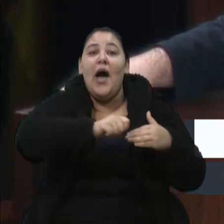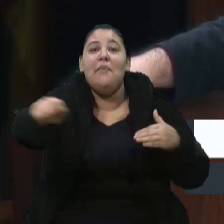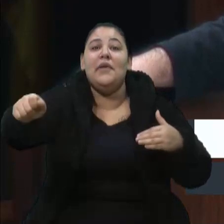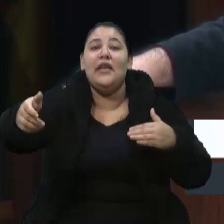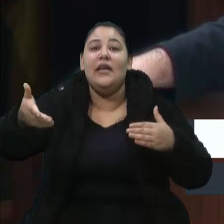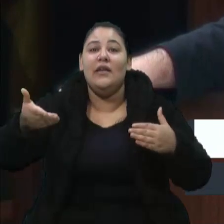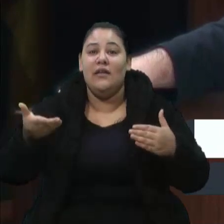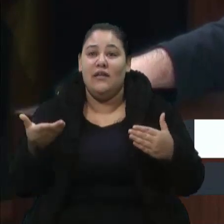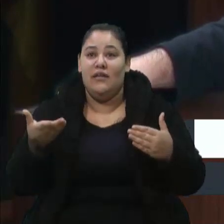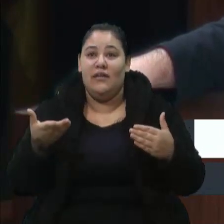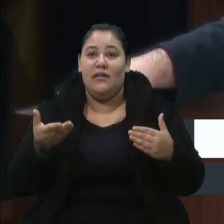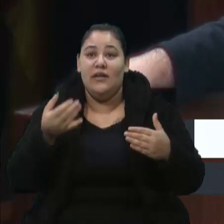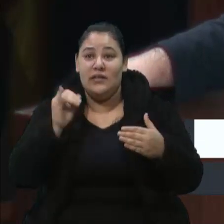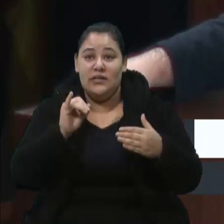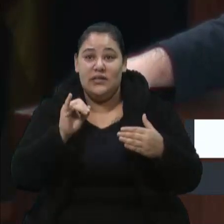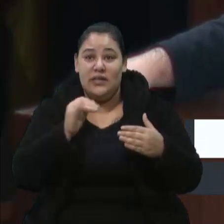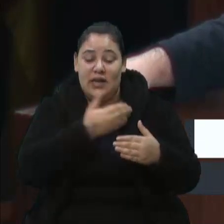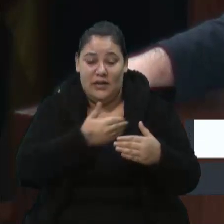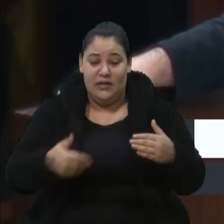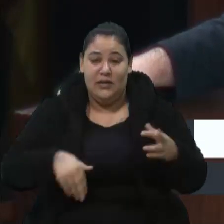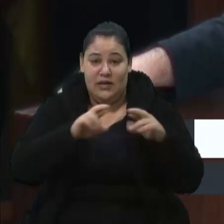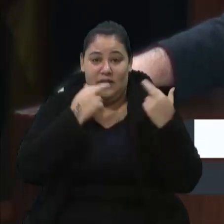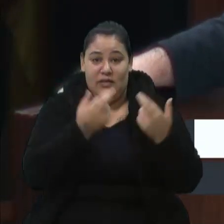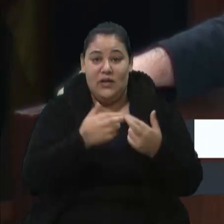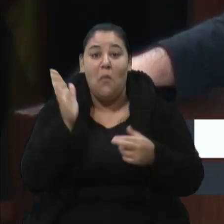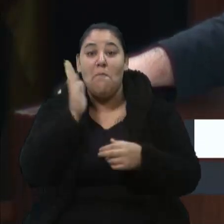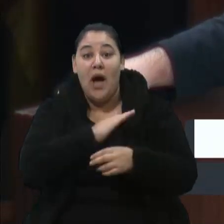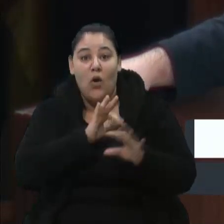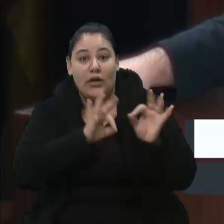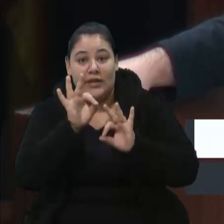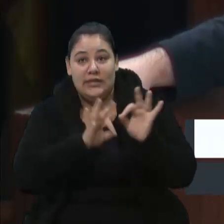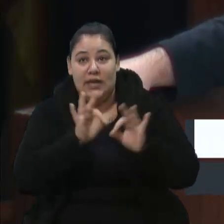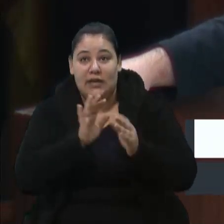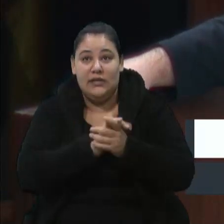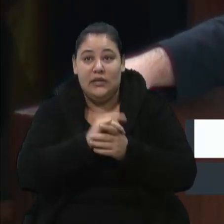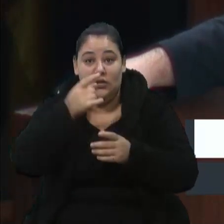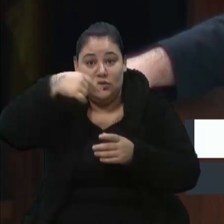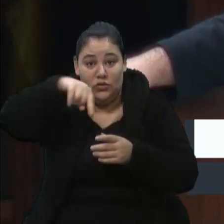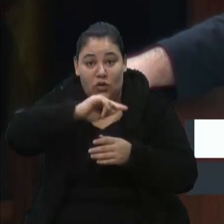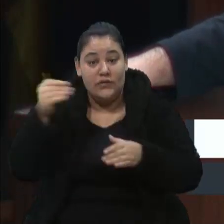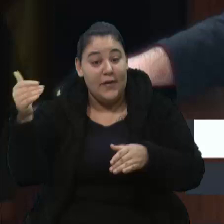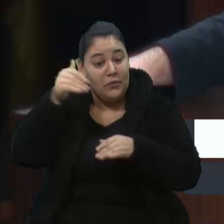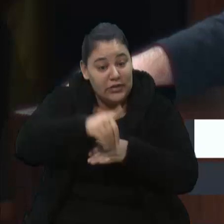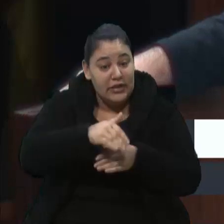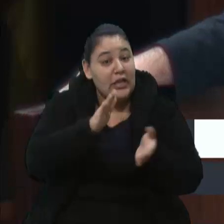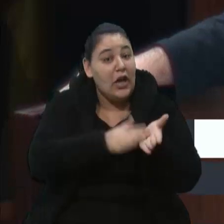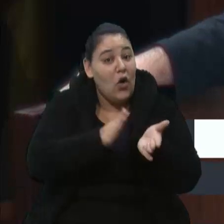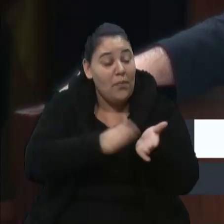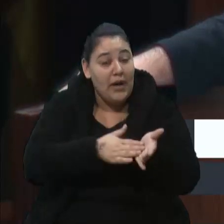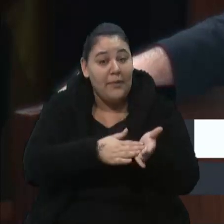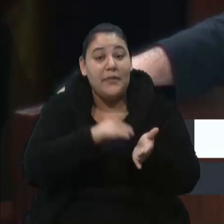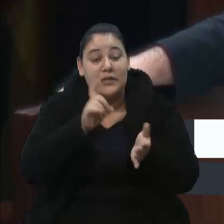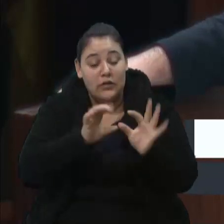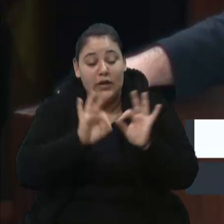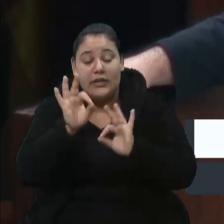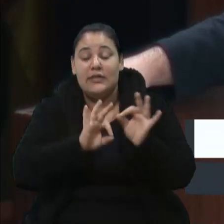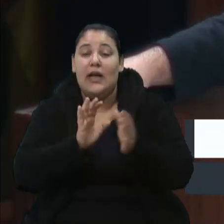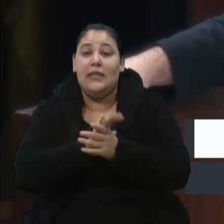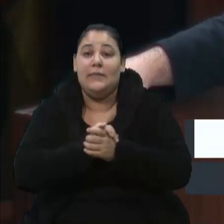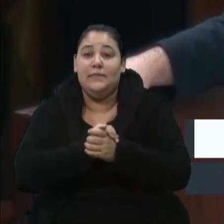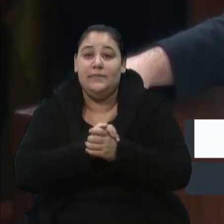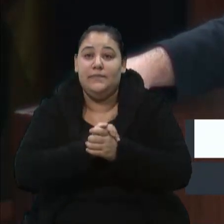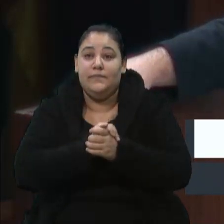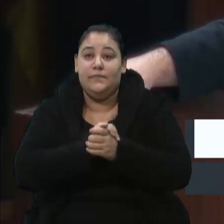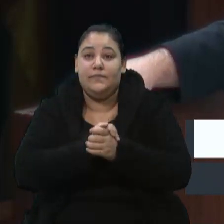a audiência pública foi mal organizada, cabe vir aqui e a gente cobrar para que fosse. Na última audiência pública disseram que tinha que ter a secretária